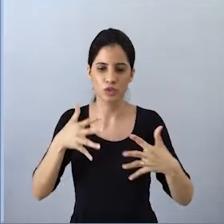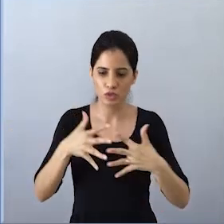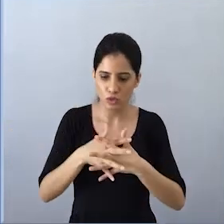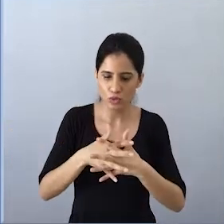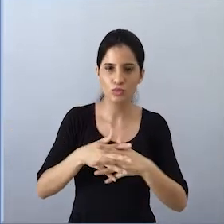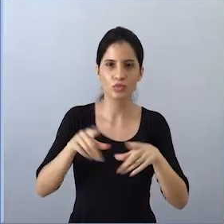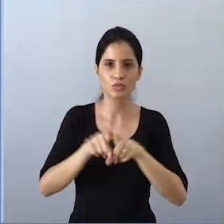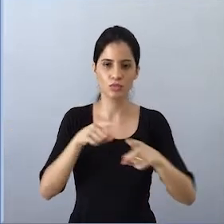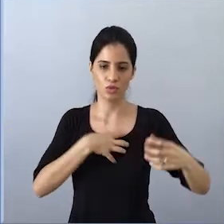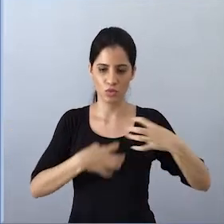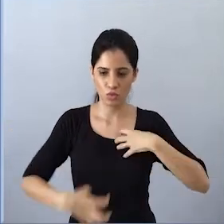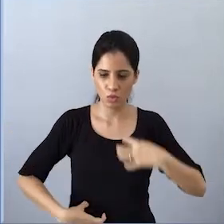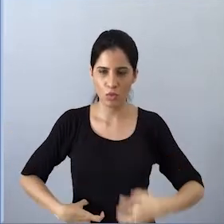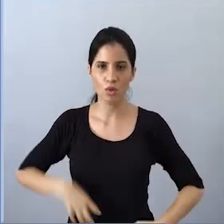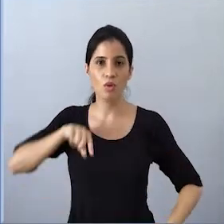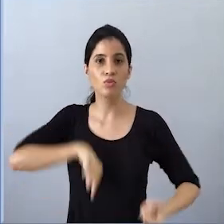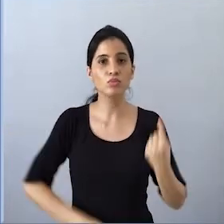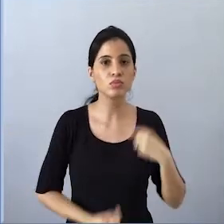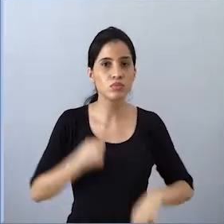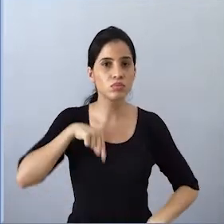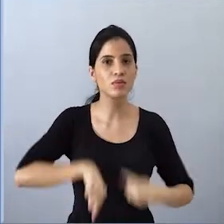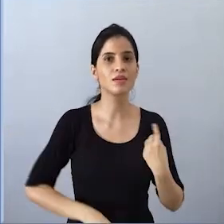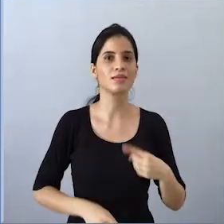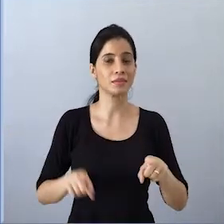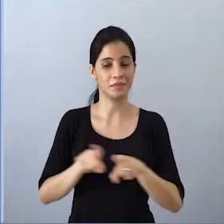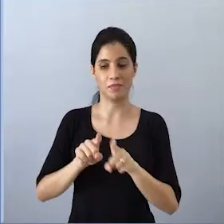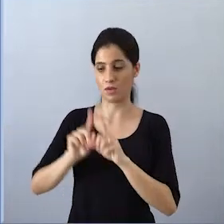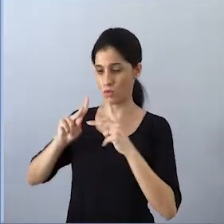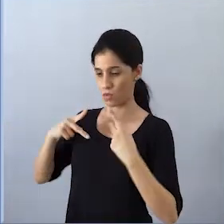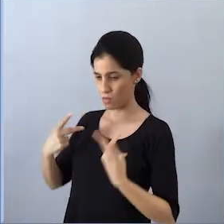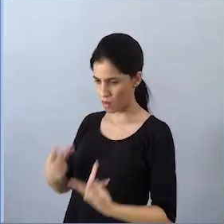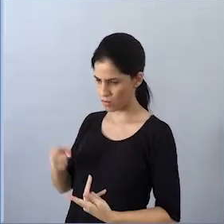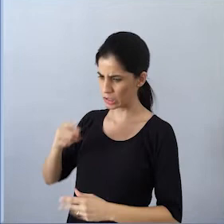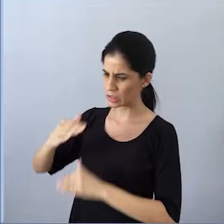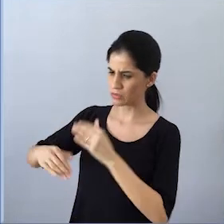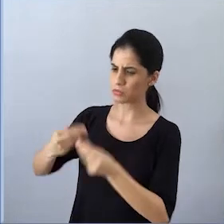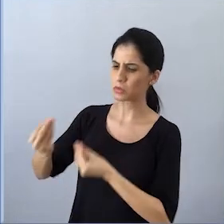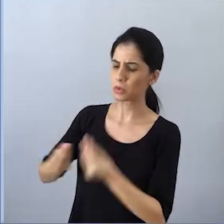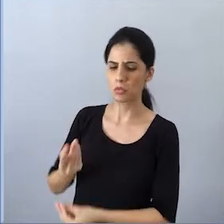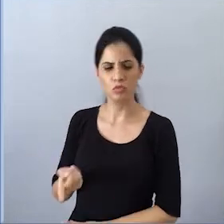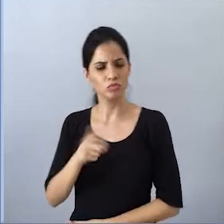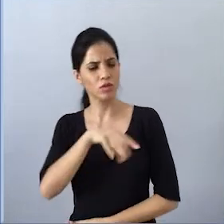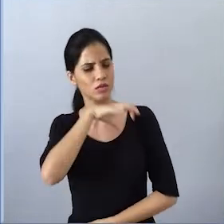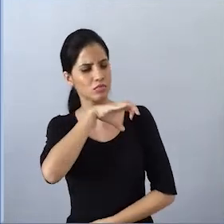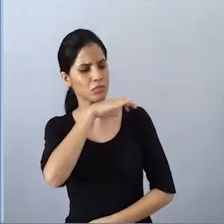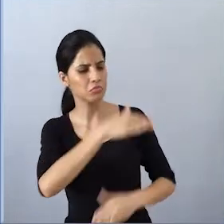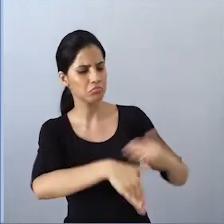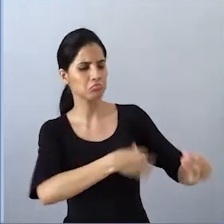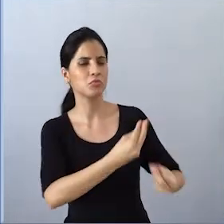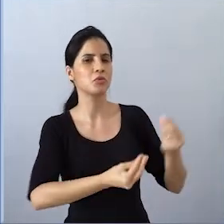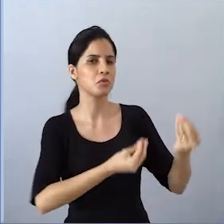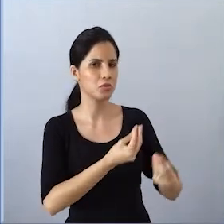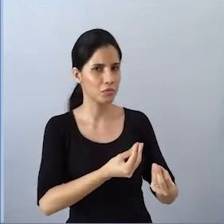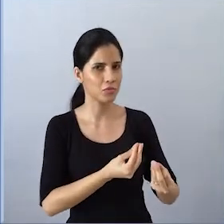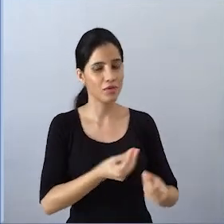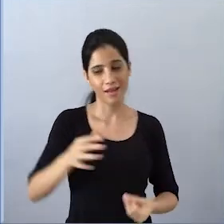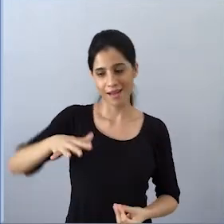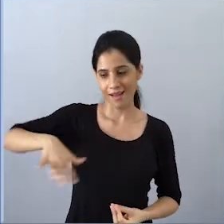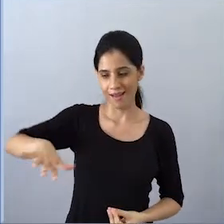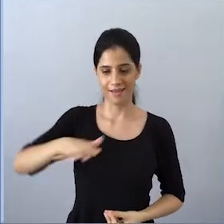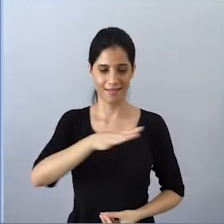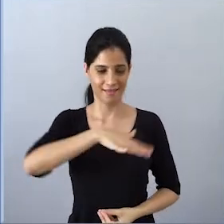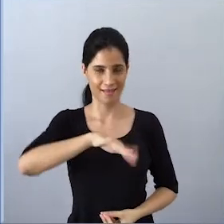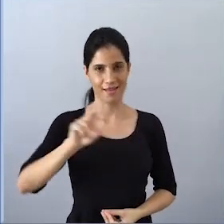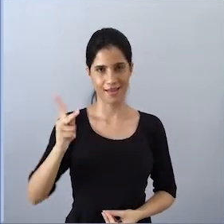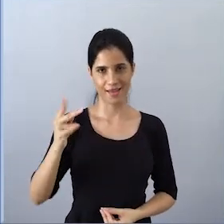dos tecidos, órgãos e sistemas, e do seu desenvolvimento em humanos e animais domésticos. Em ambas as áreas de Histologia